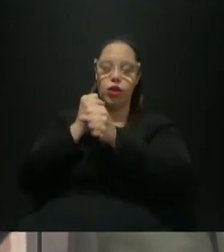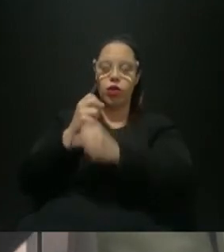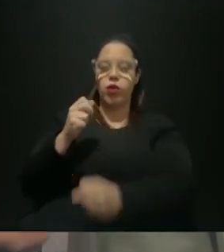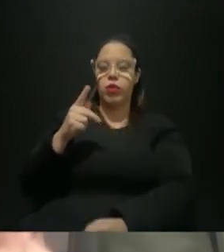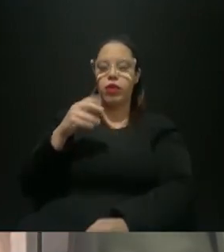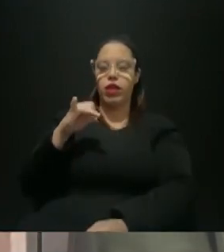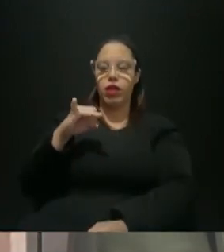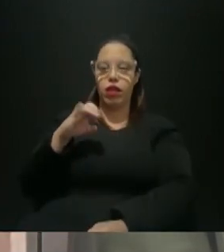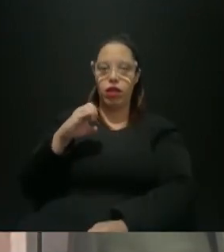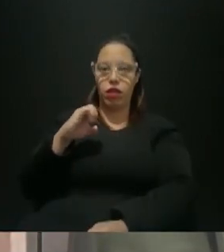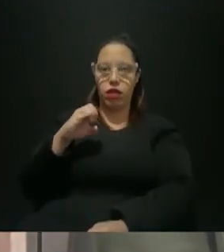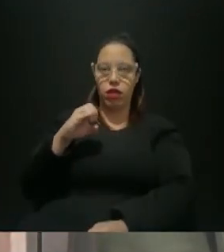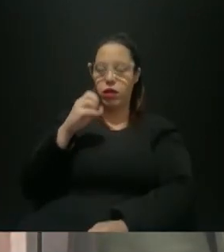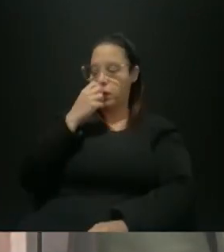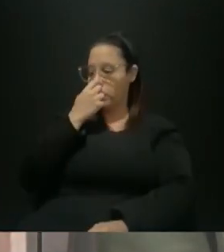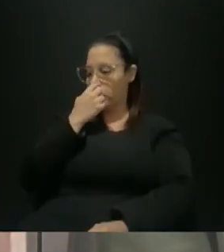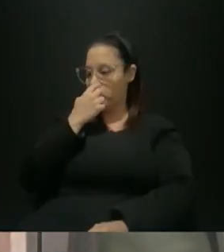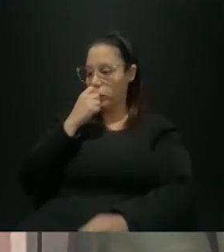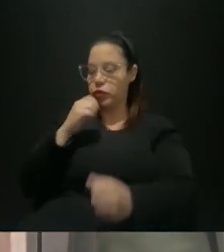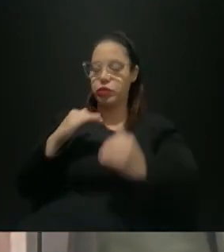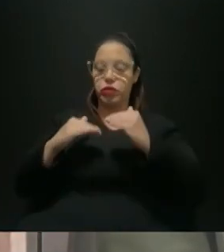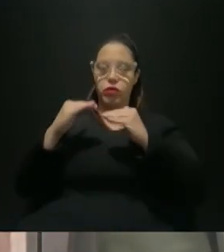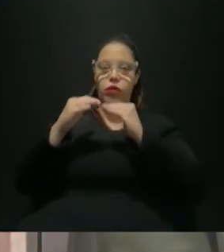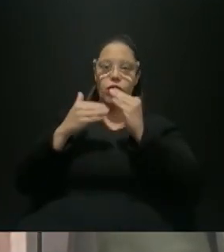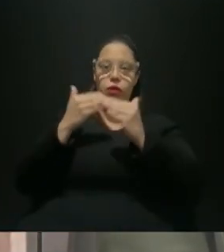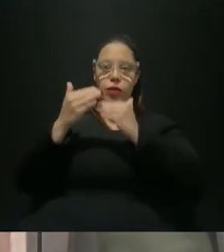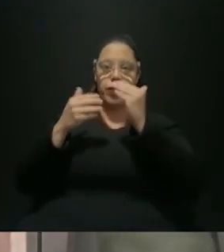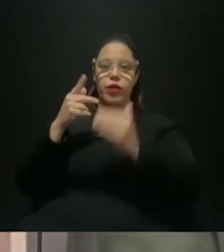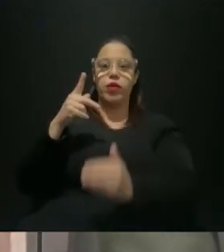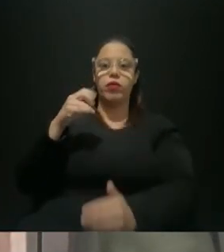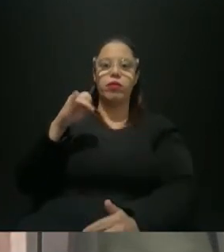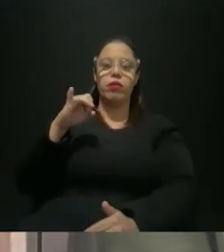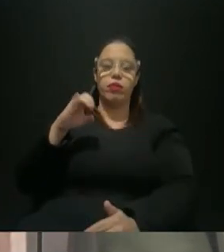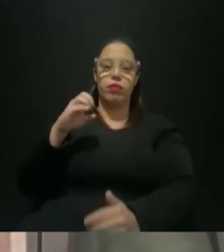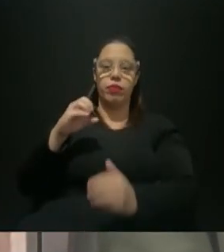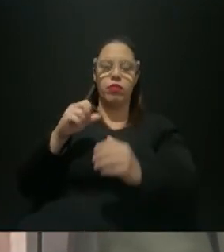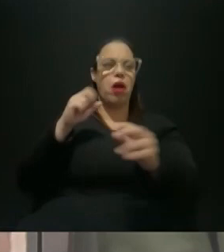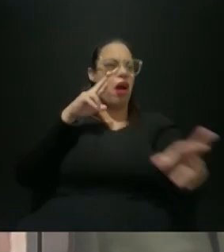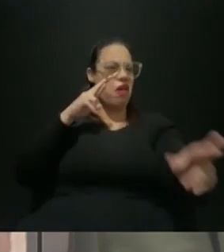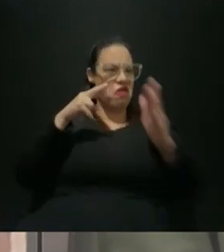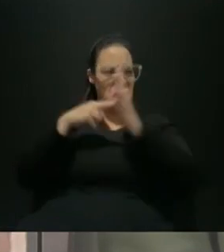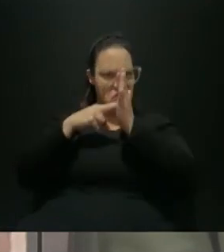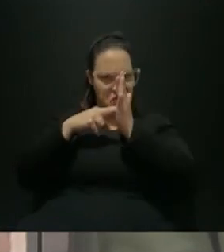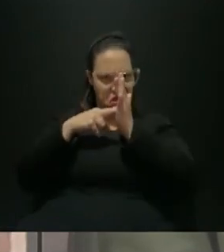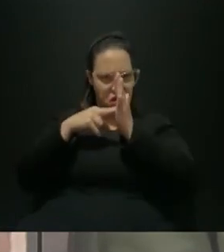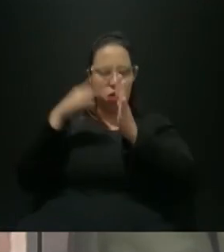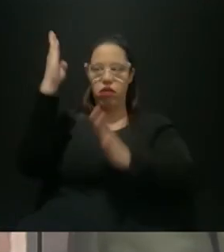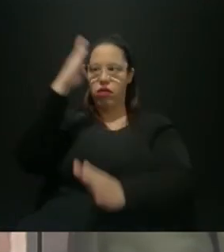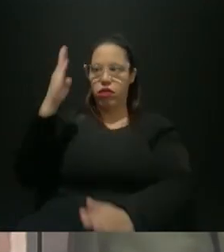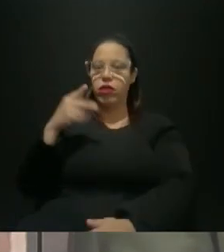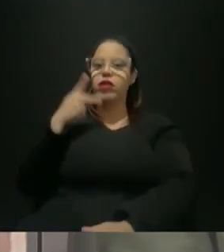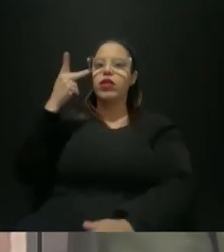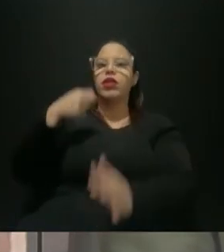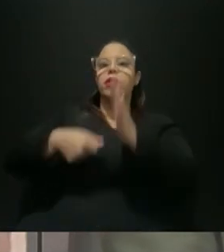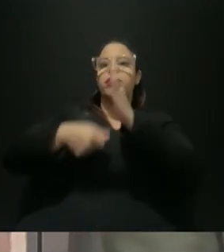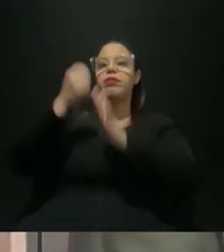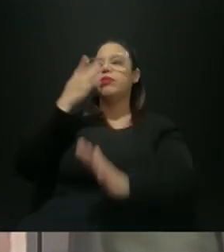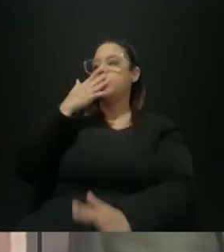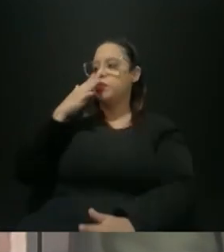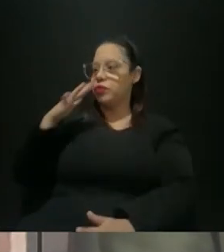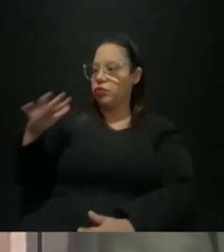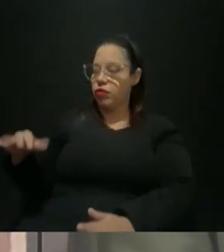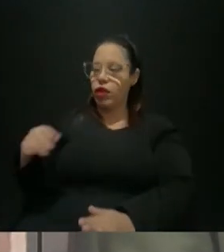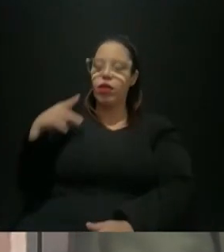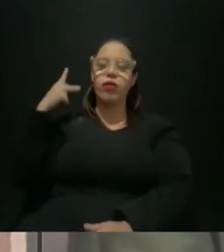que formulou o PIC. O PIC é uma referência no Brasil. Sim. E quando a gente fala em primeira infância, em política pública de primeira